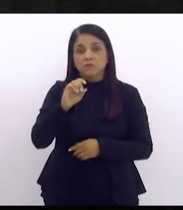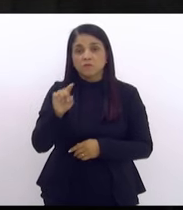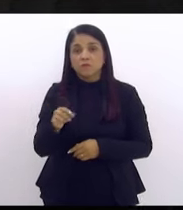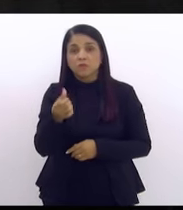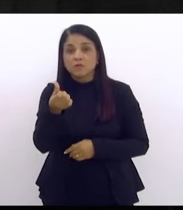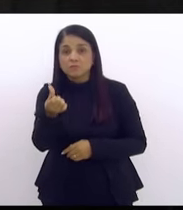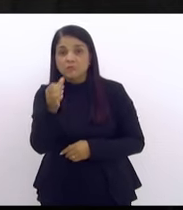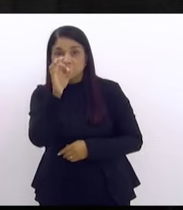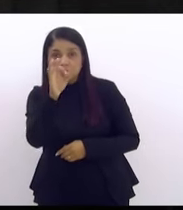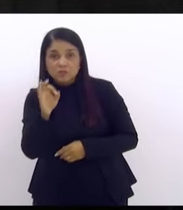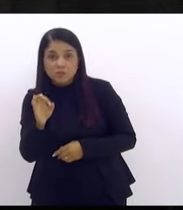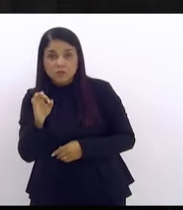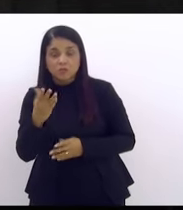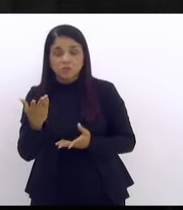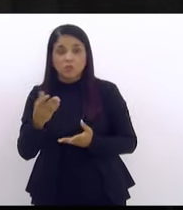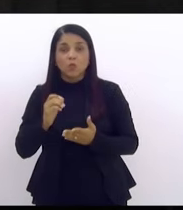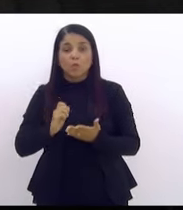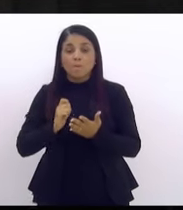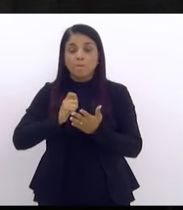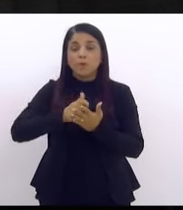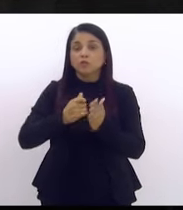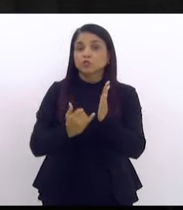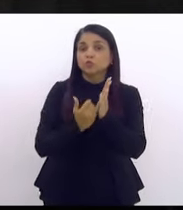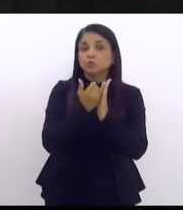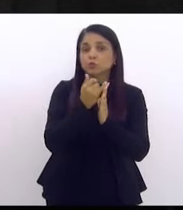0,6%. Quanto estão pagando de juro?